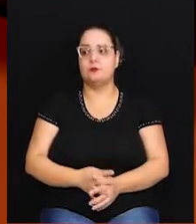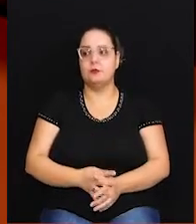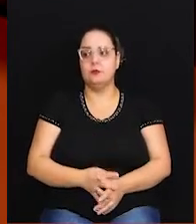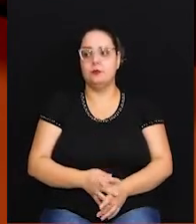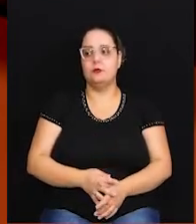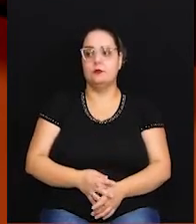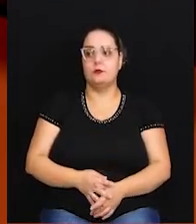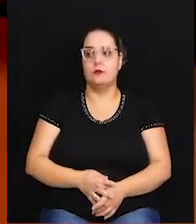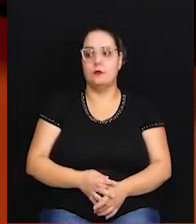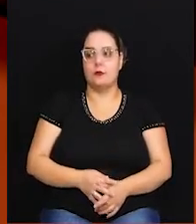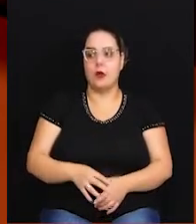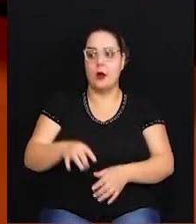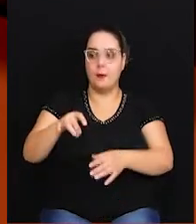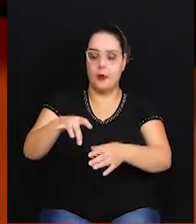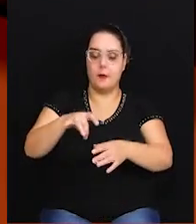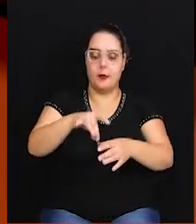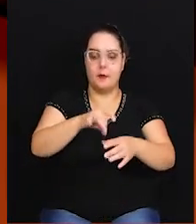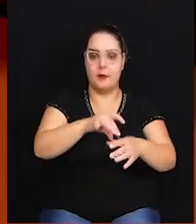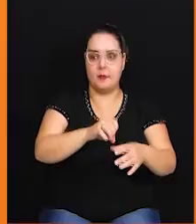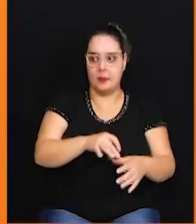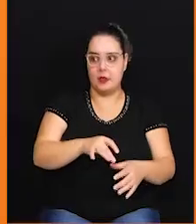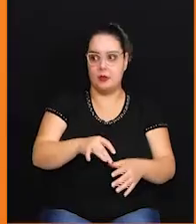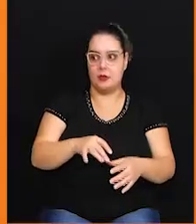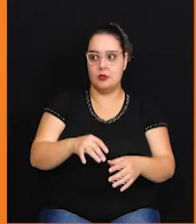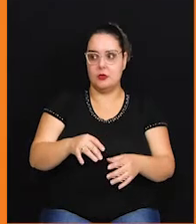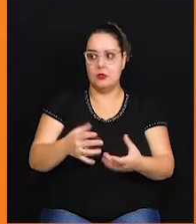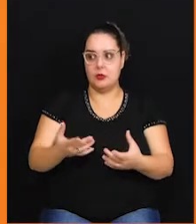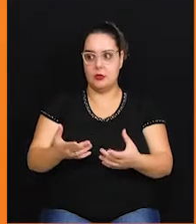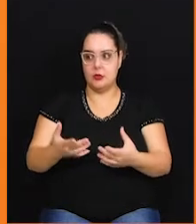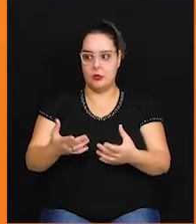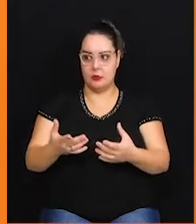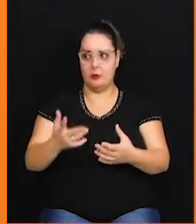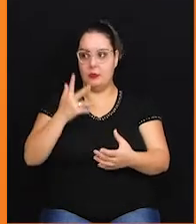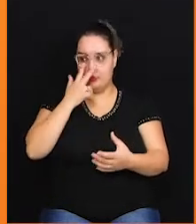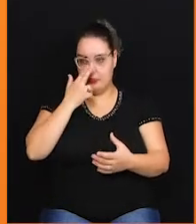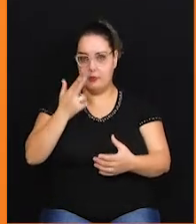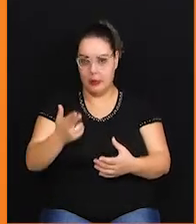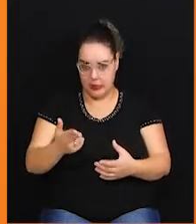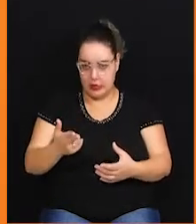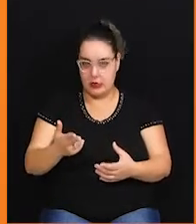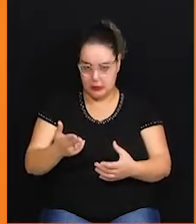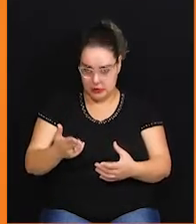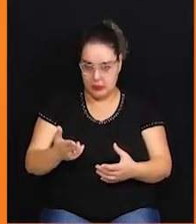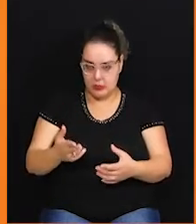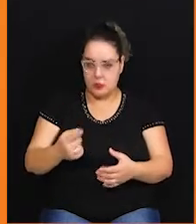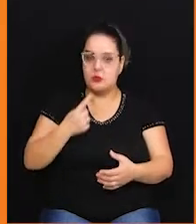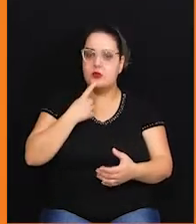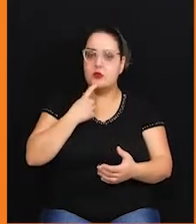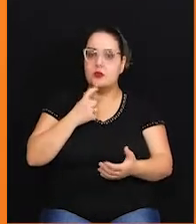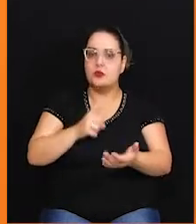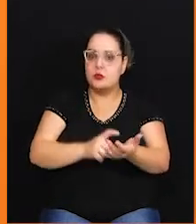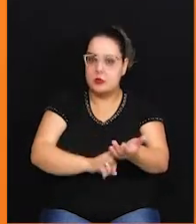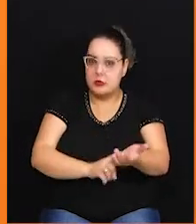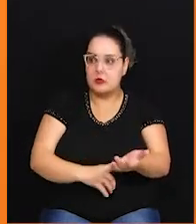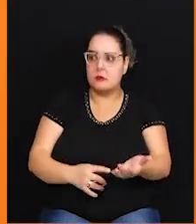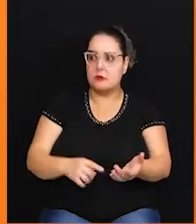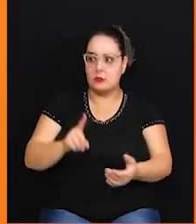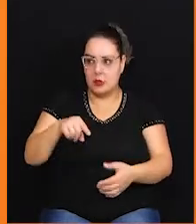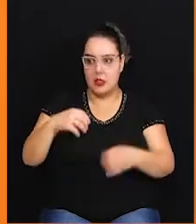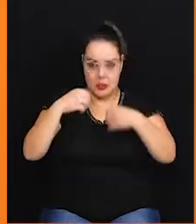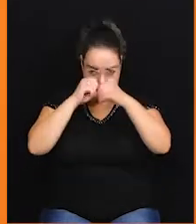estudo consistiu em um gotejamento de solução aquosa sobre o produto. Então, assim, é experiência prática de laboratório mesmo,